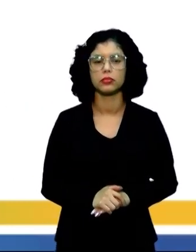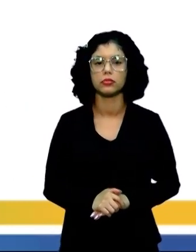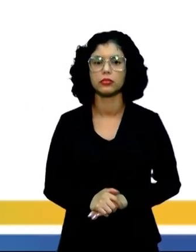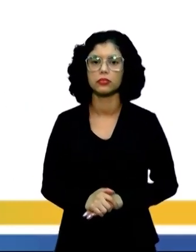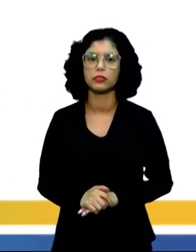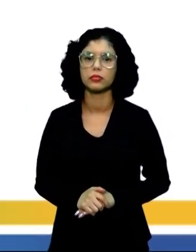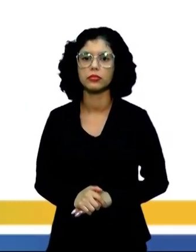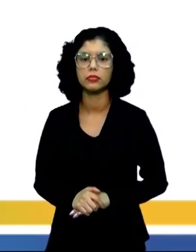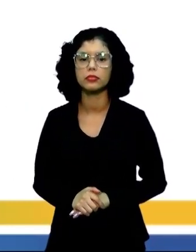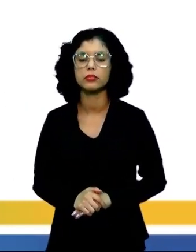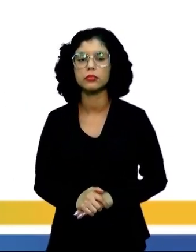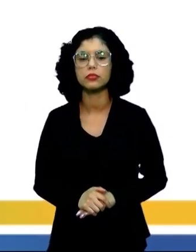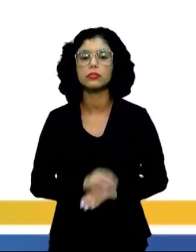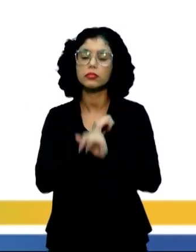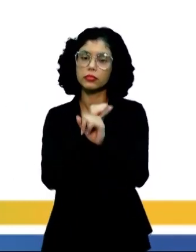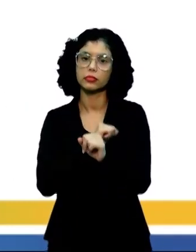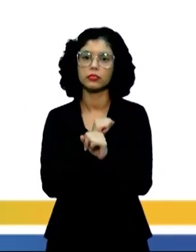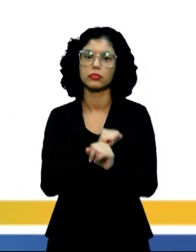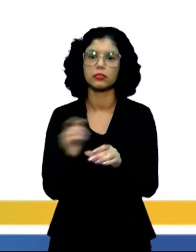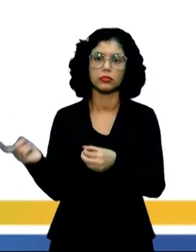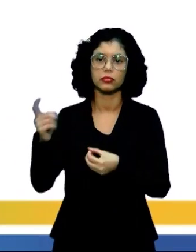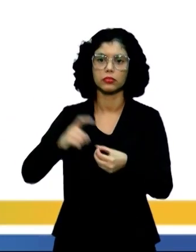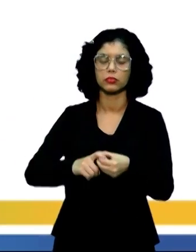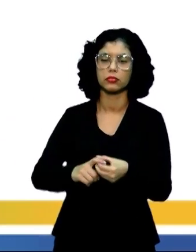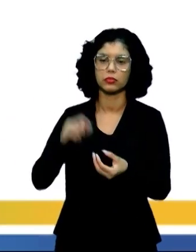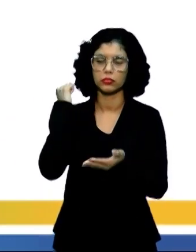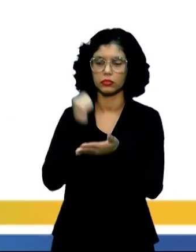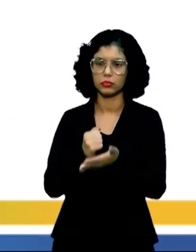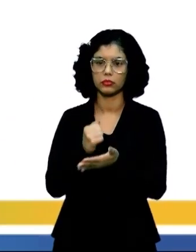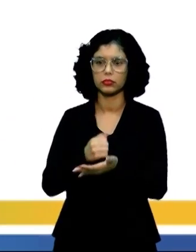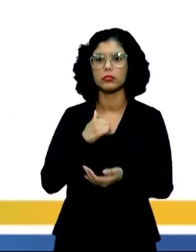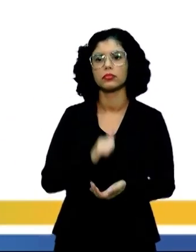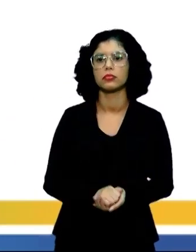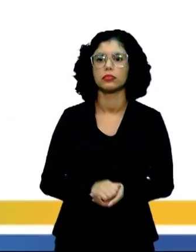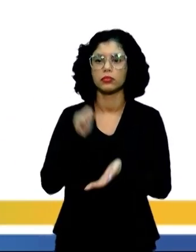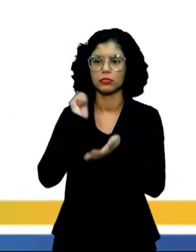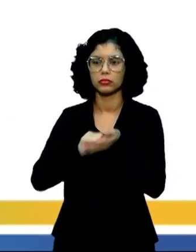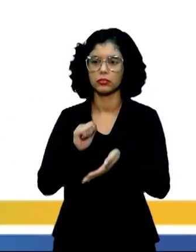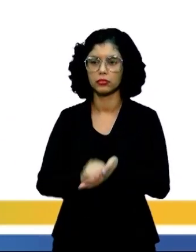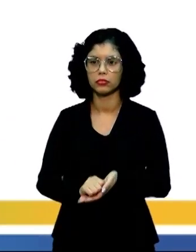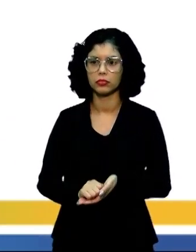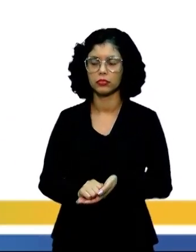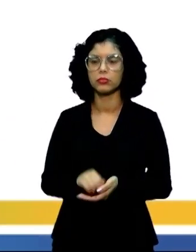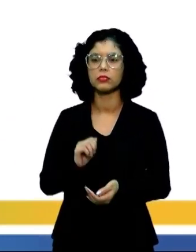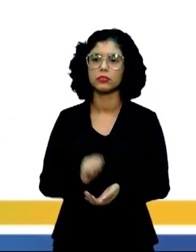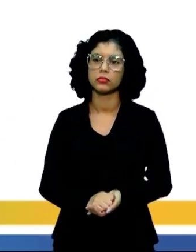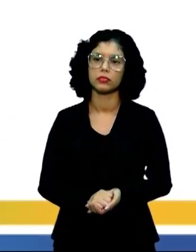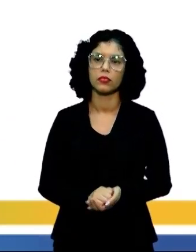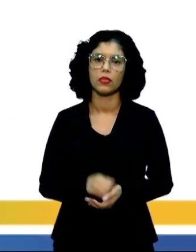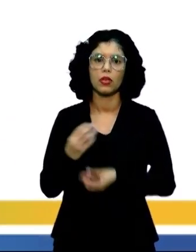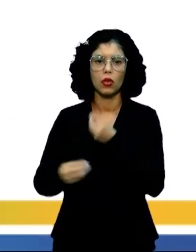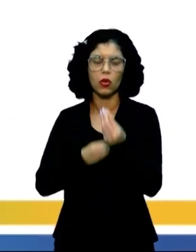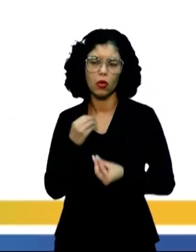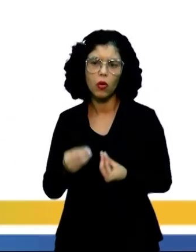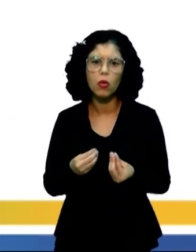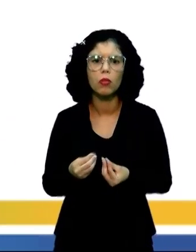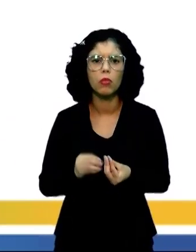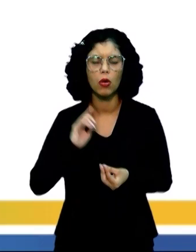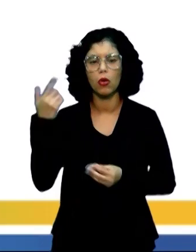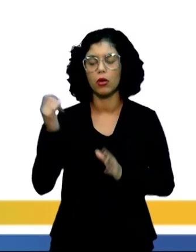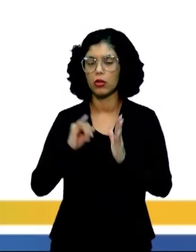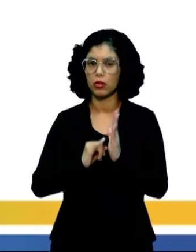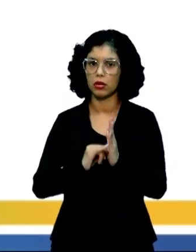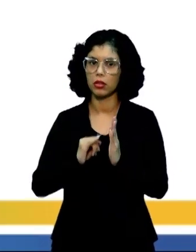projetado. A escravidão levou consigo ofícios e aparelhos, como terá sucedido